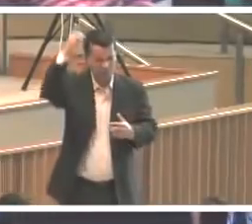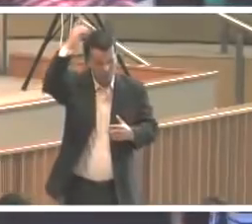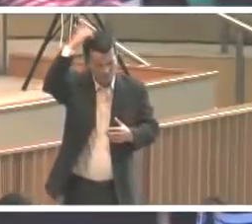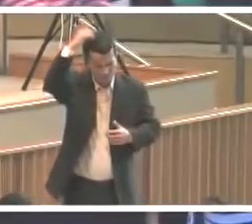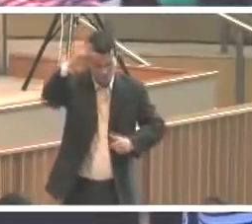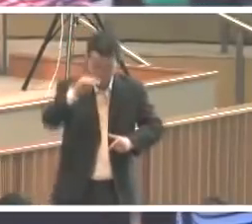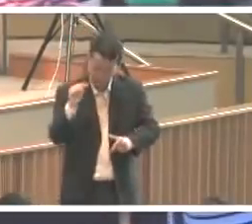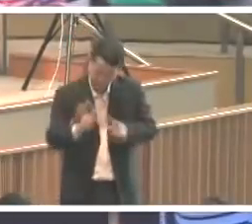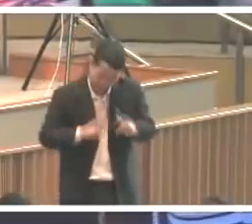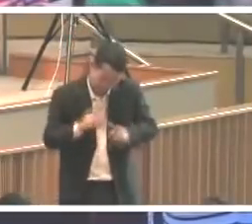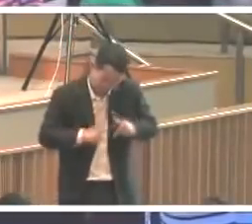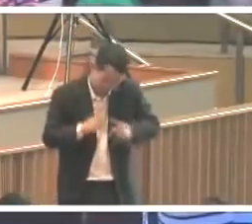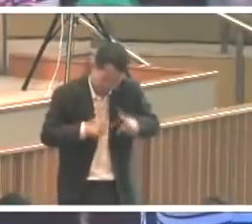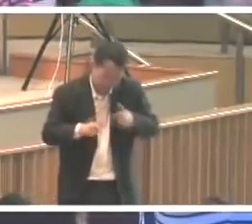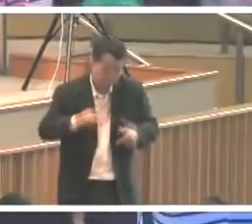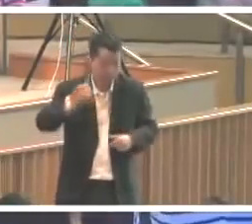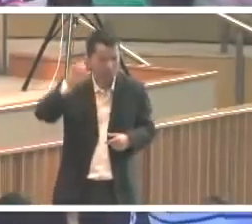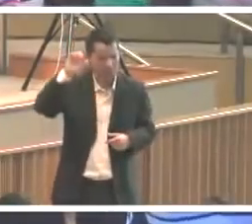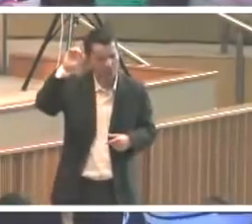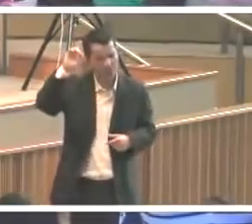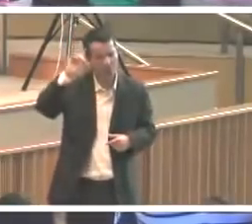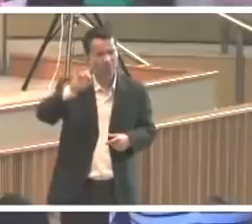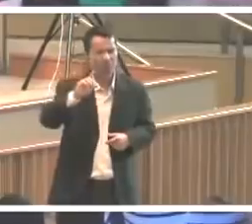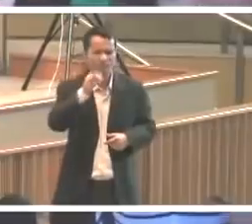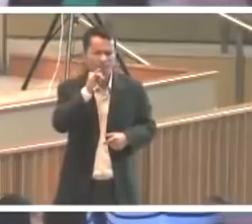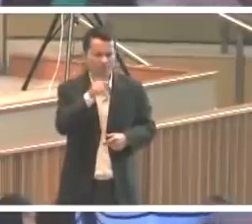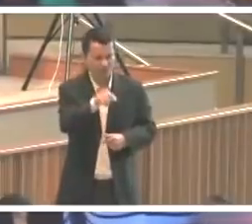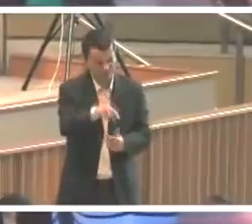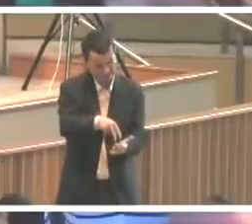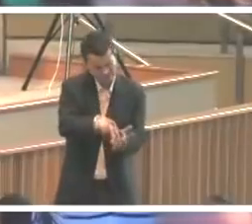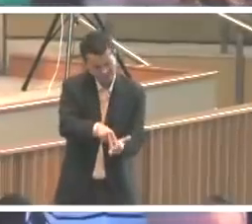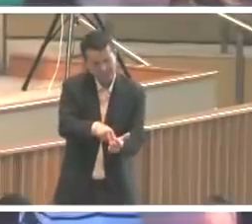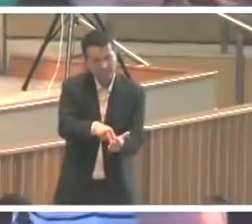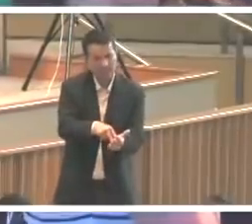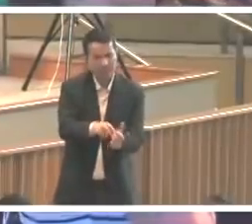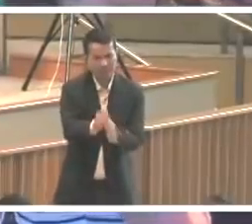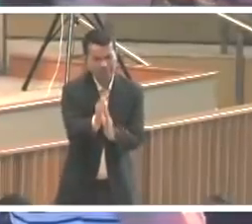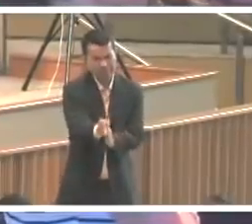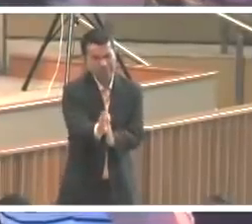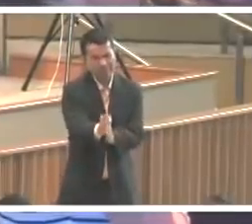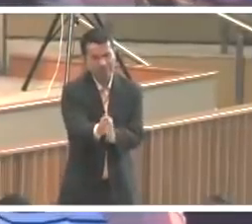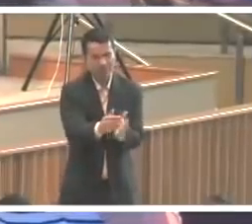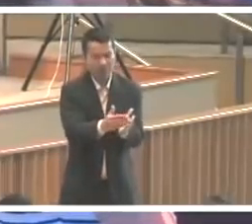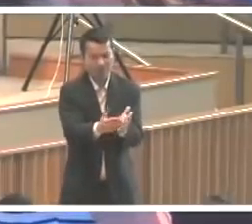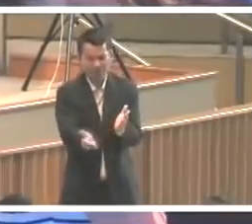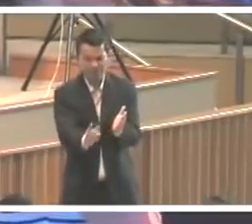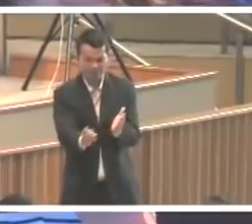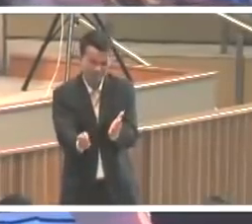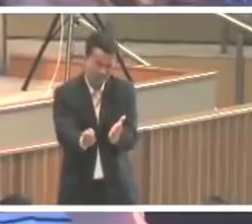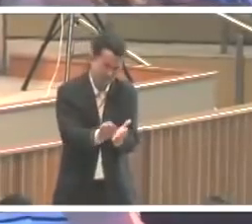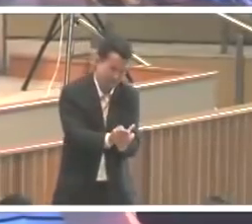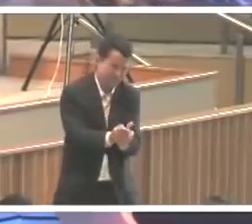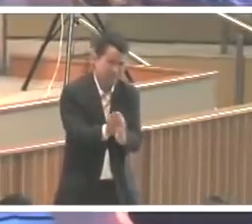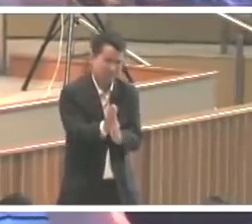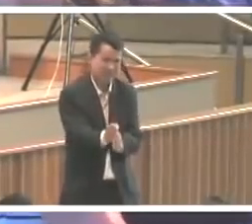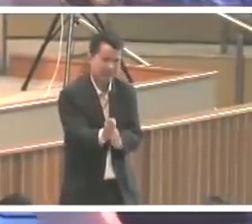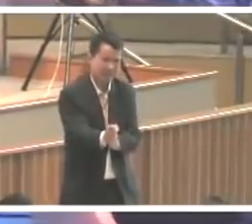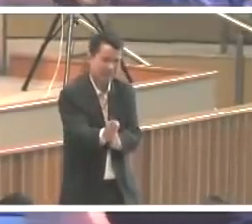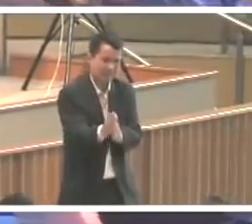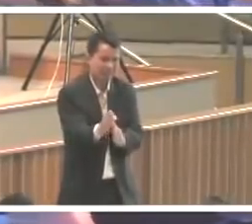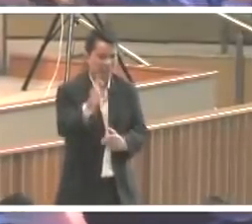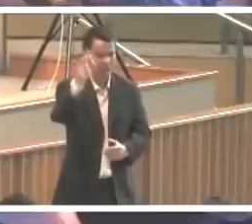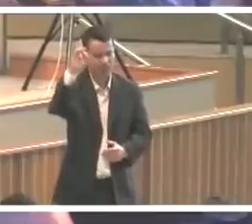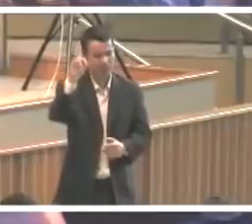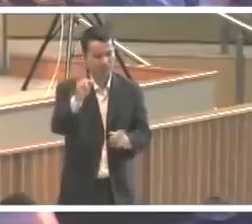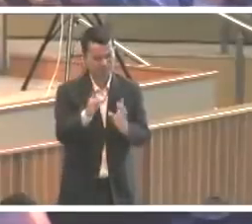afastado dos caminhos do Senhor, diz, eu quero voltar, me ajuda, Senhor, me ajuda a voltar.